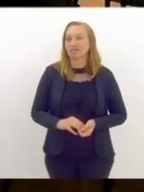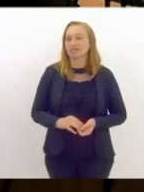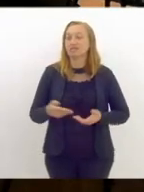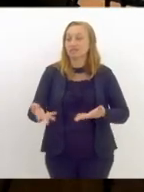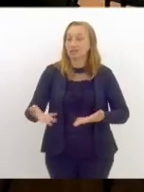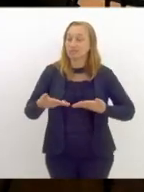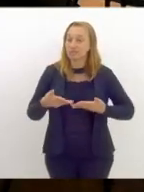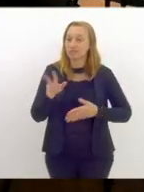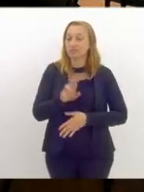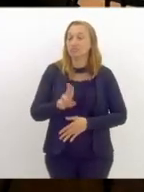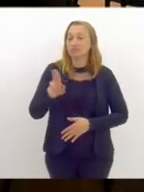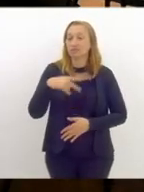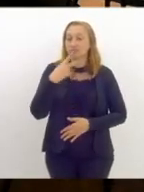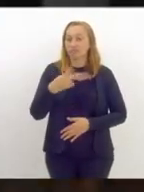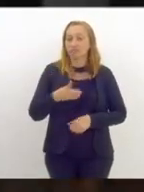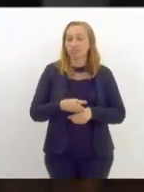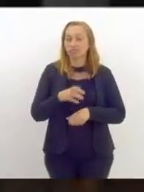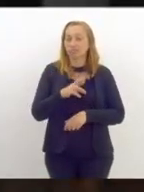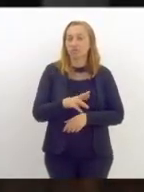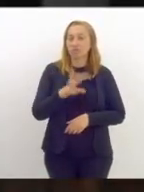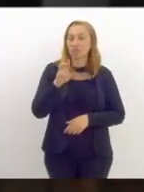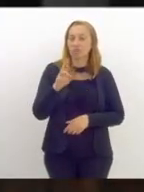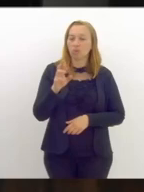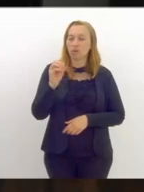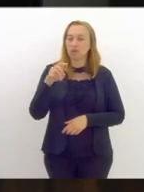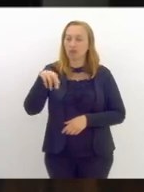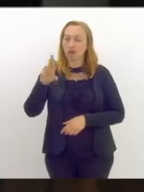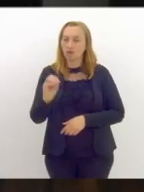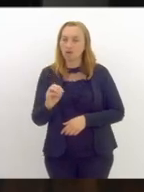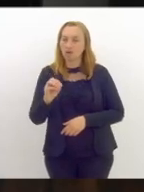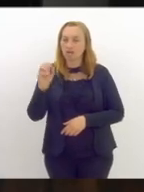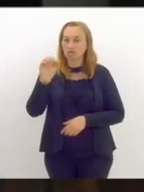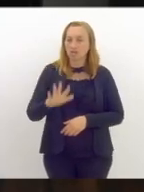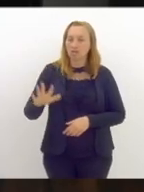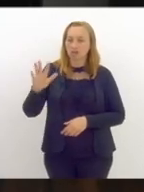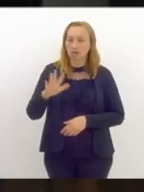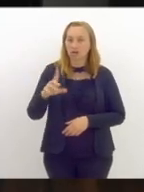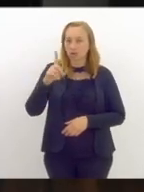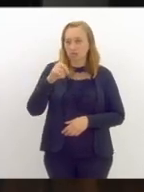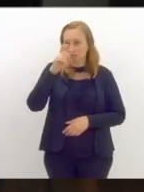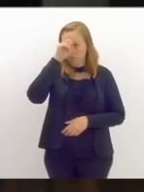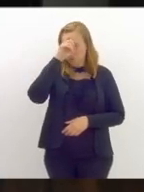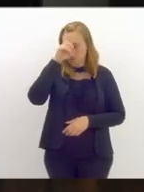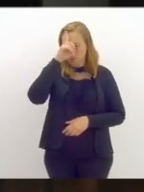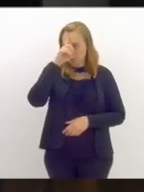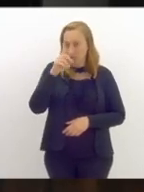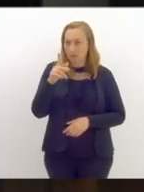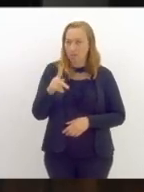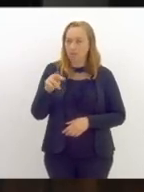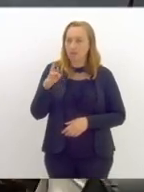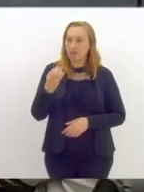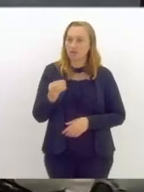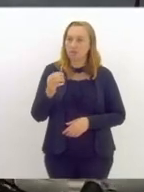Convido para fazer uso da palavra o Dr. Ronaldo Damião, diretor-geral do Hospital Universitário Pedro Ernesto.